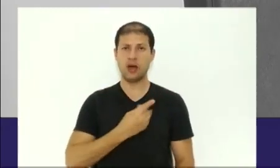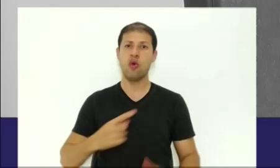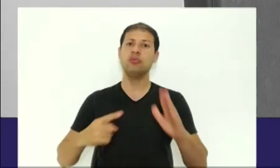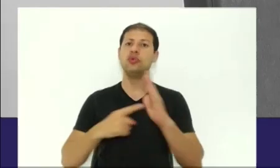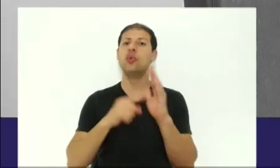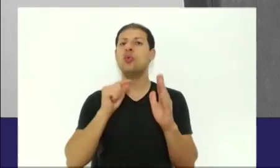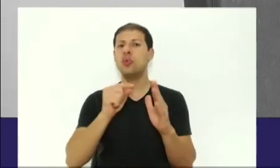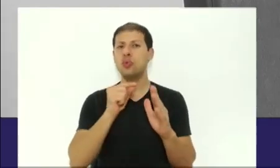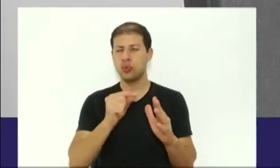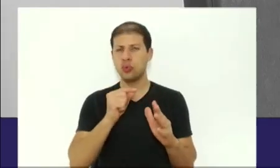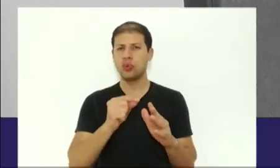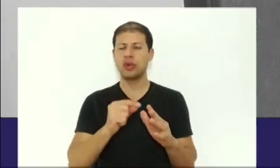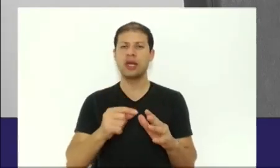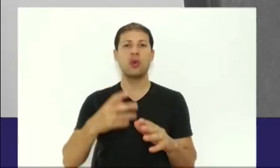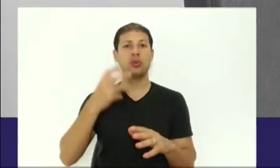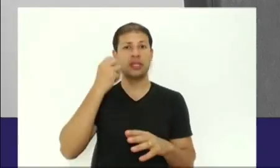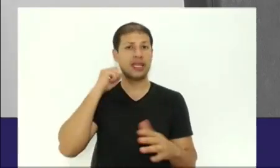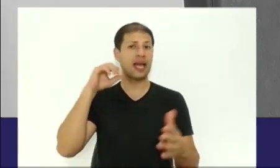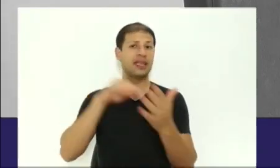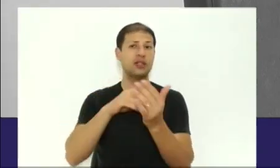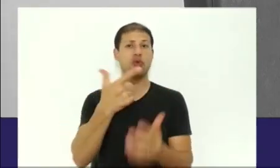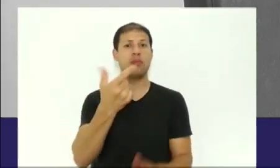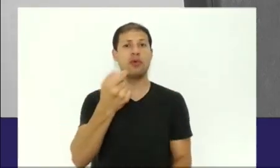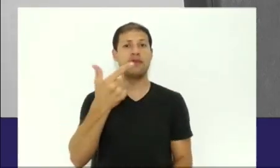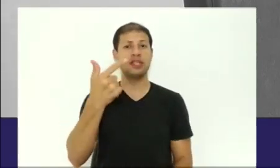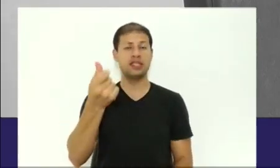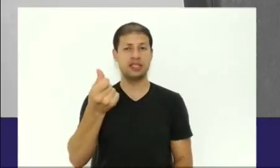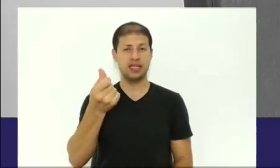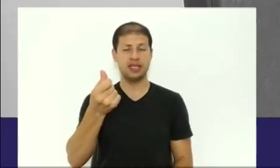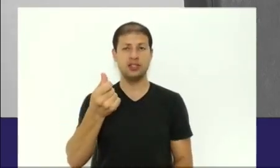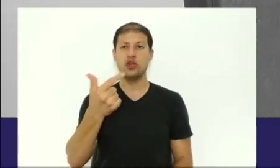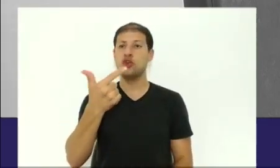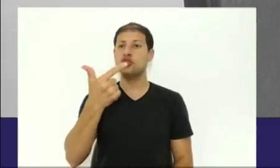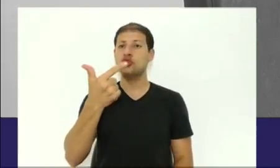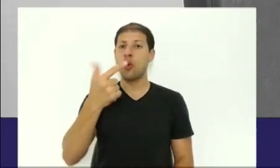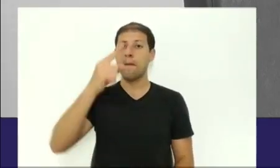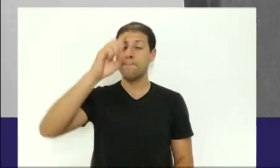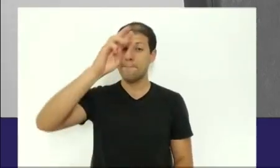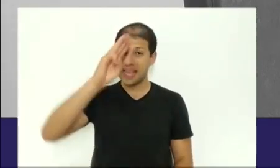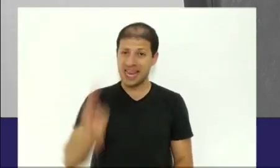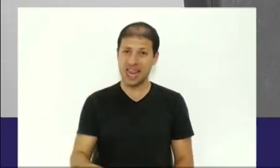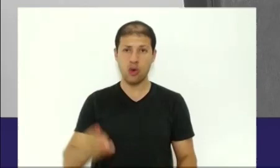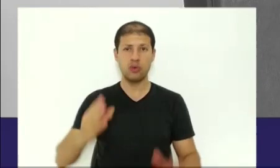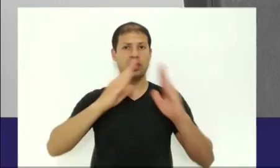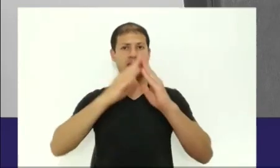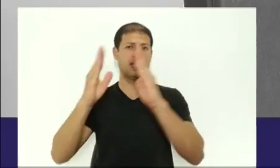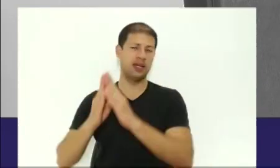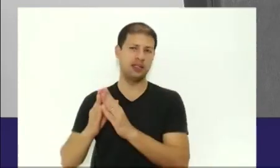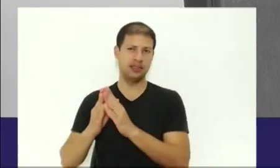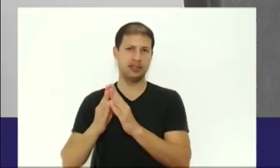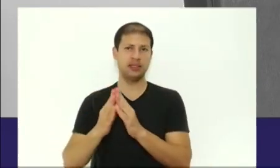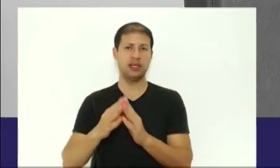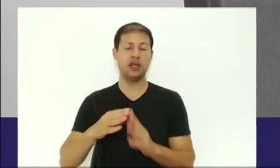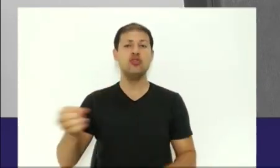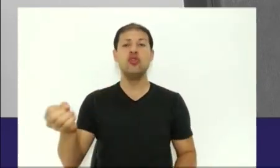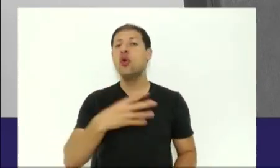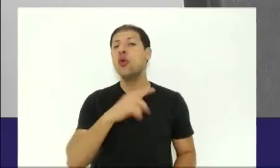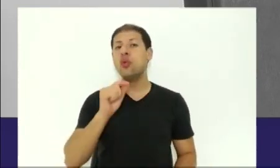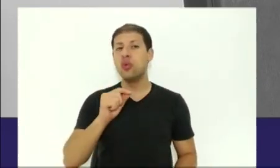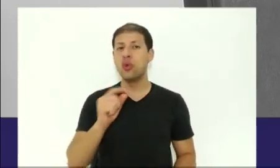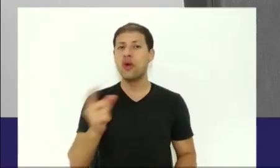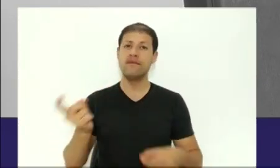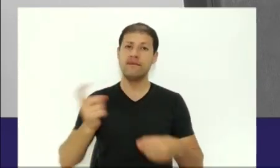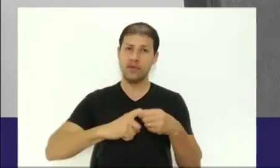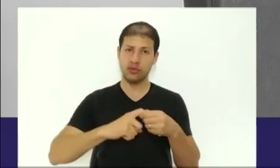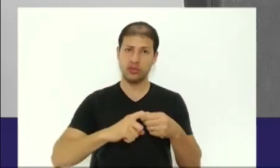até 2026 2 milhões de moradias. Uma das principais novidades do programa é o retorno da faixa 1,